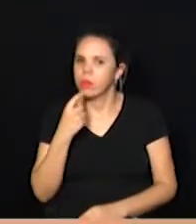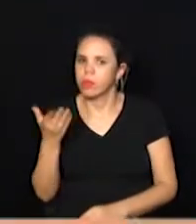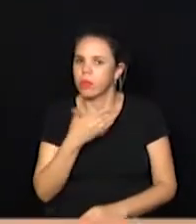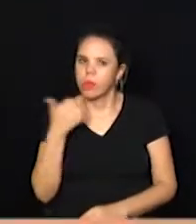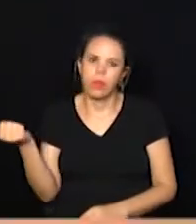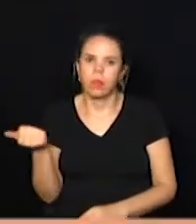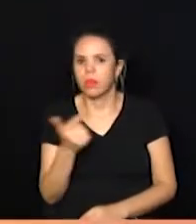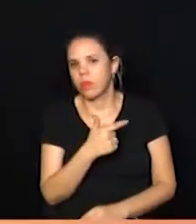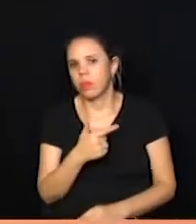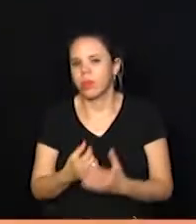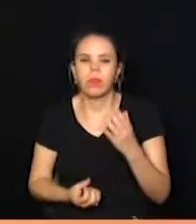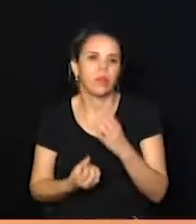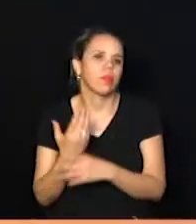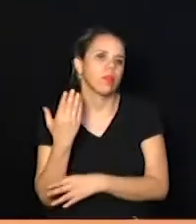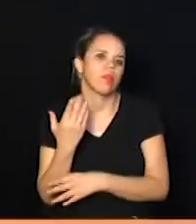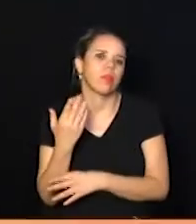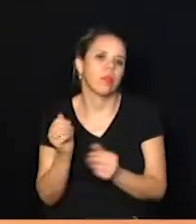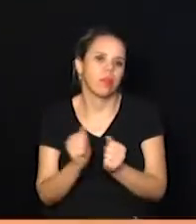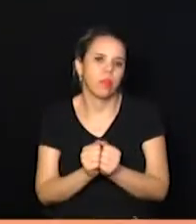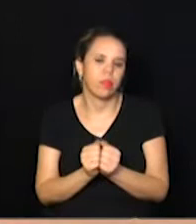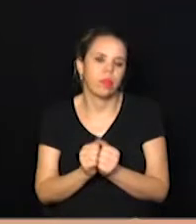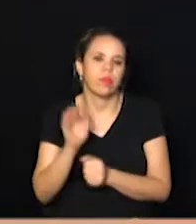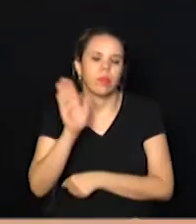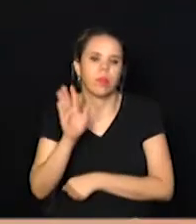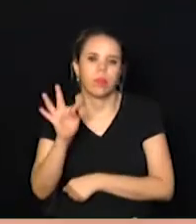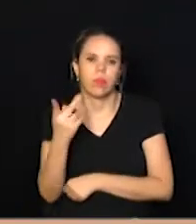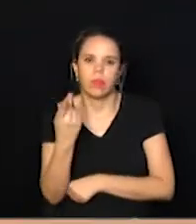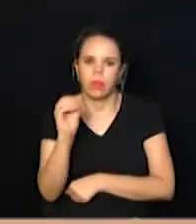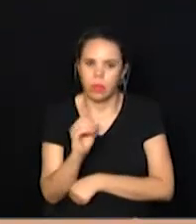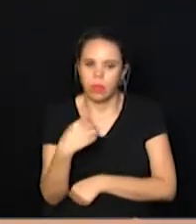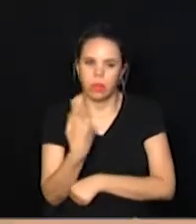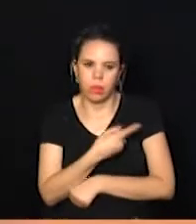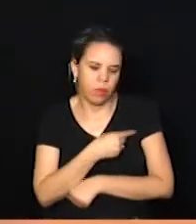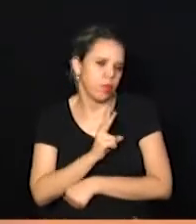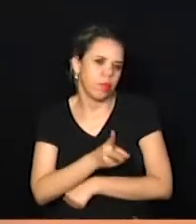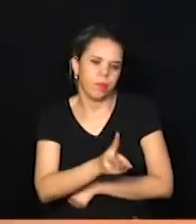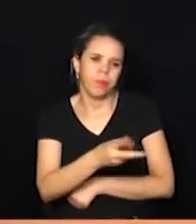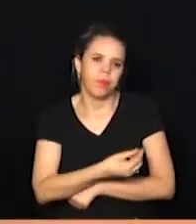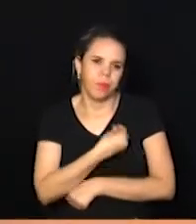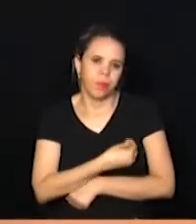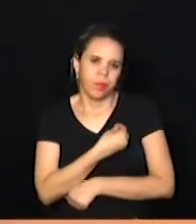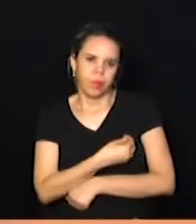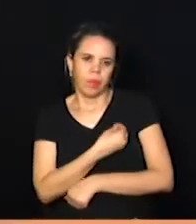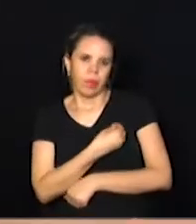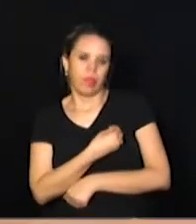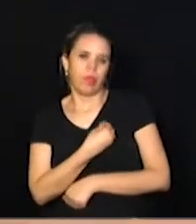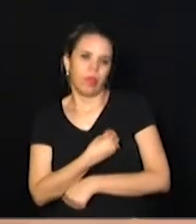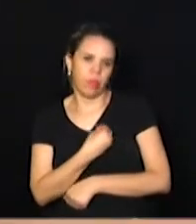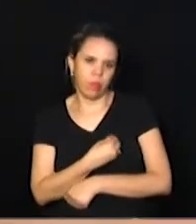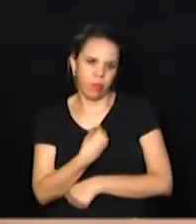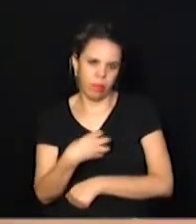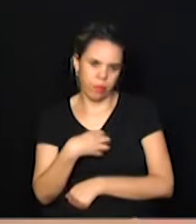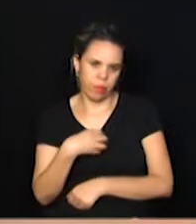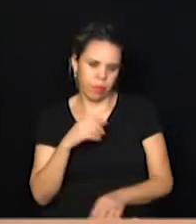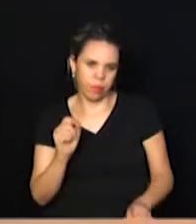A esperança que nasceu junto com a eleição do Toninho e que nós mantemos viva a chama de